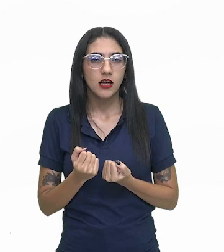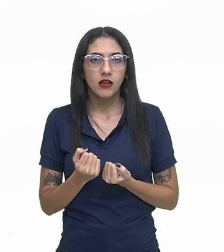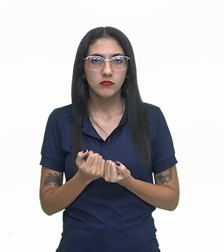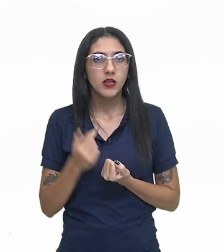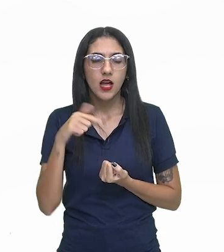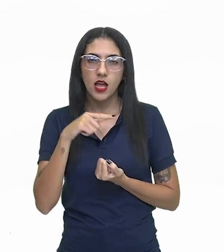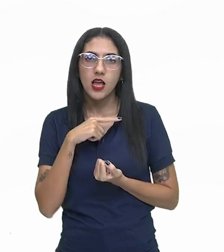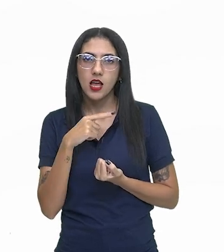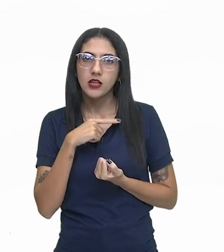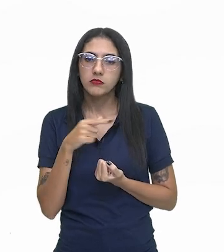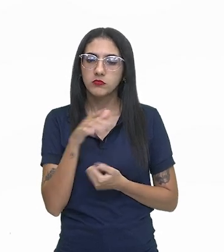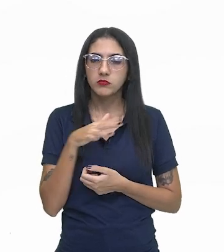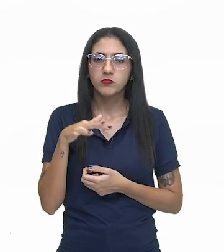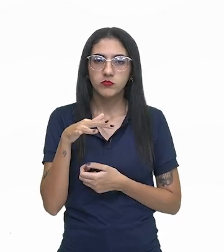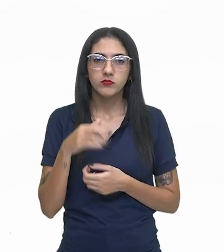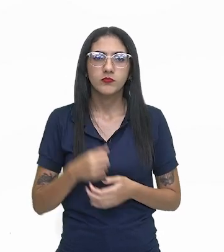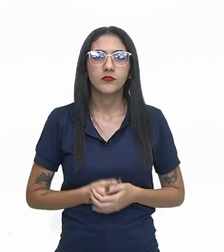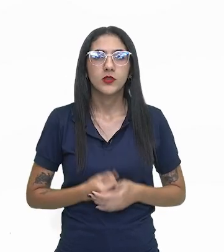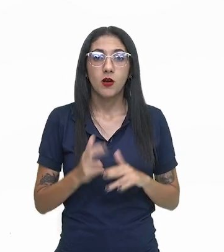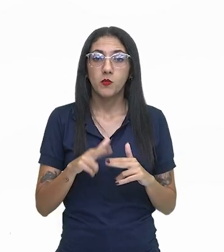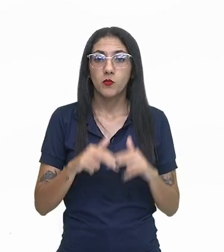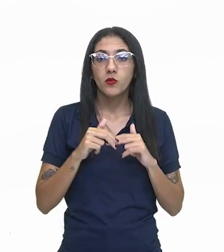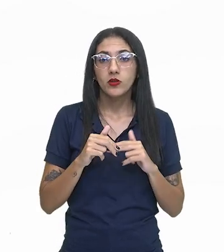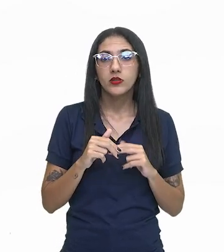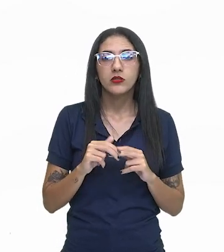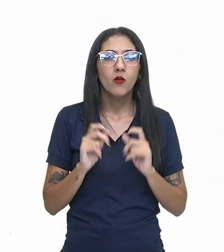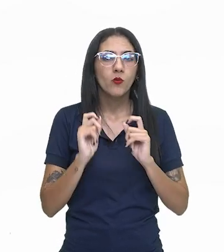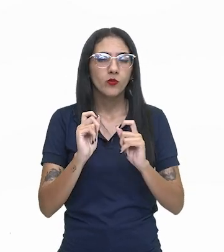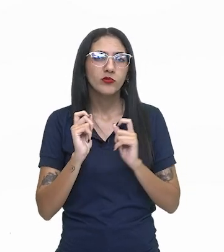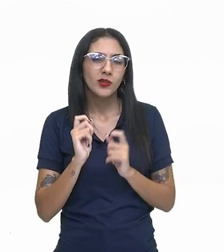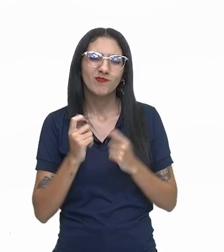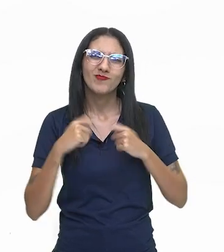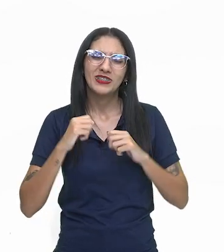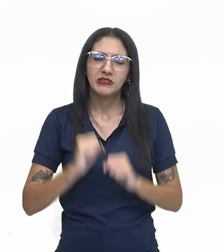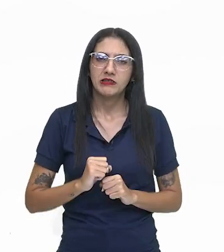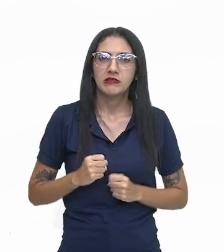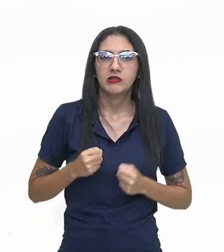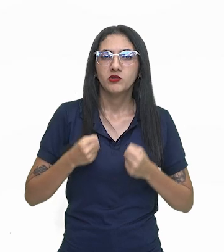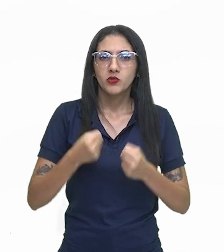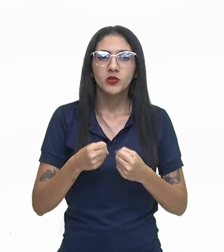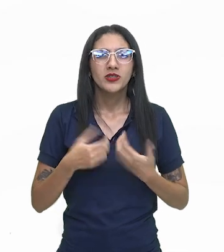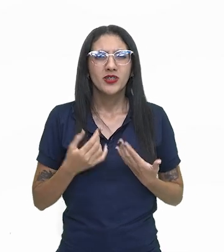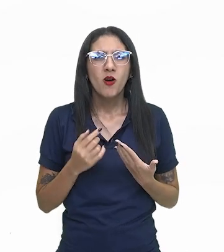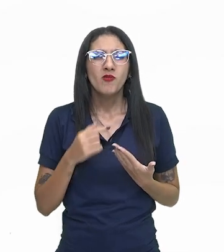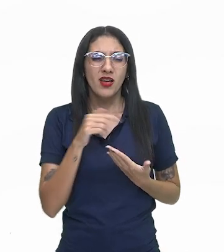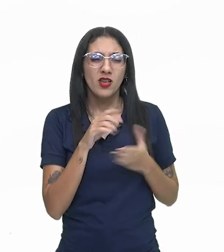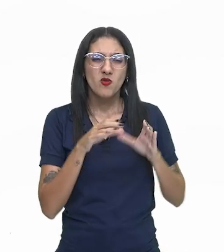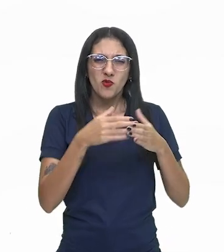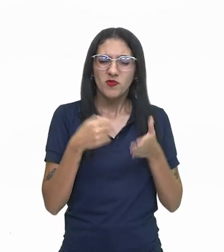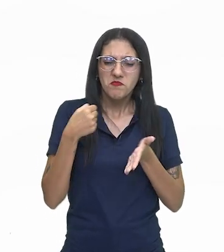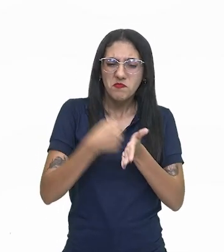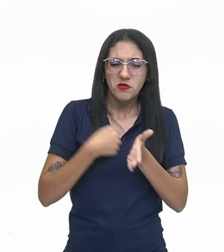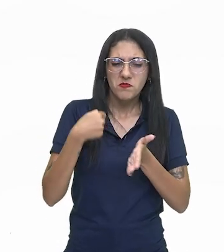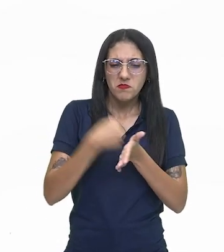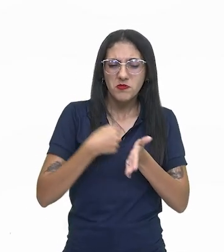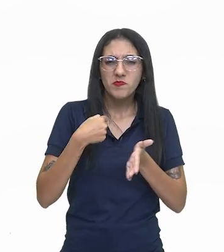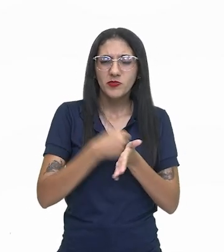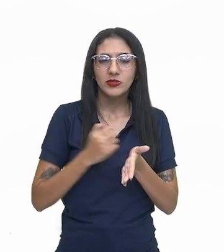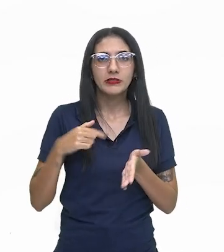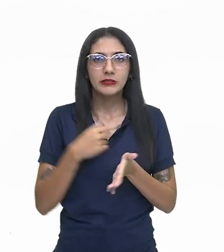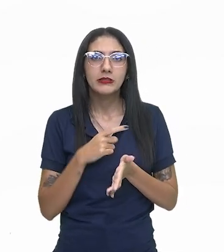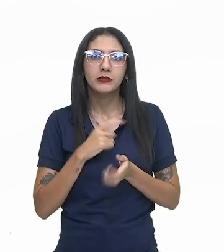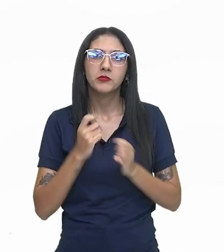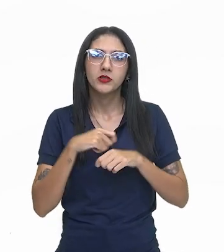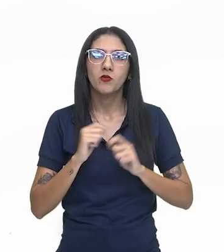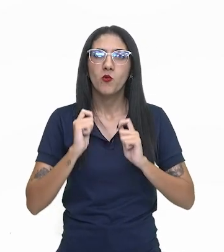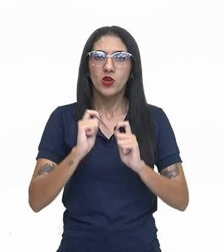que leva ao resultado paulatino de superação. Então, na busca desse reconhecimento, você vai, então, superar esse